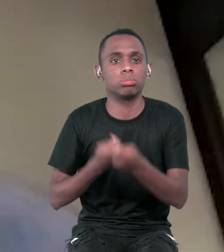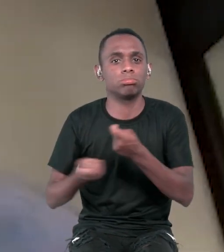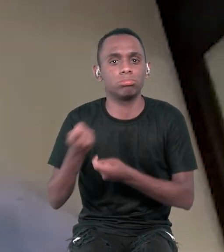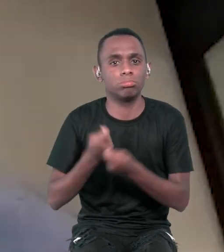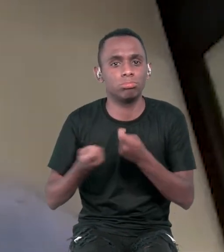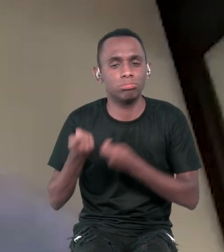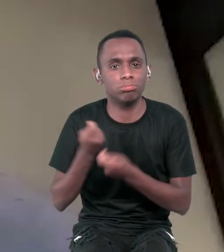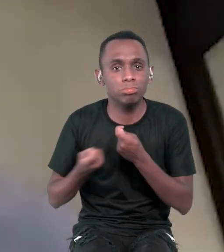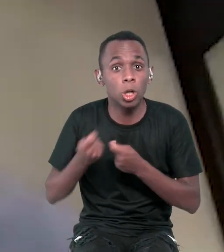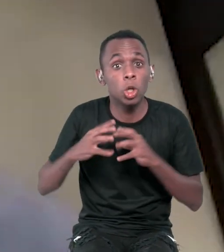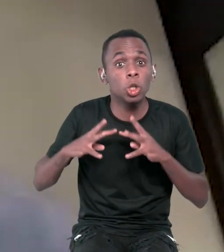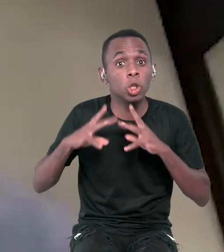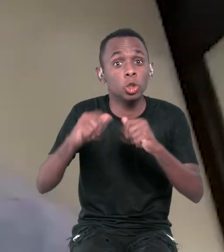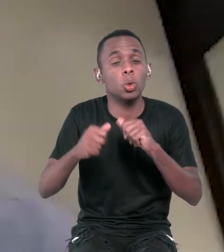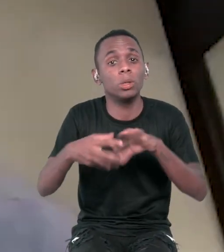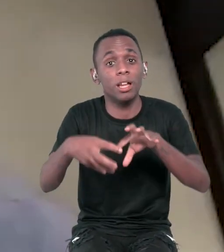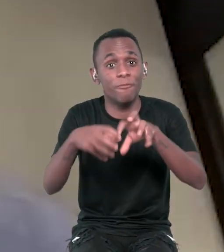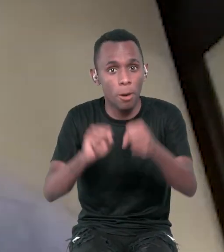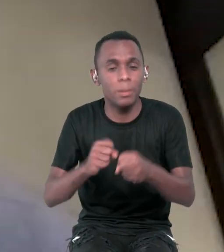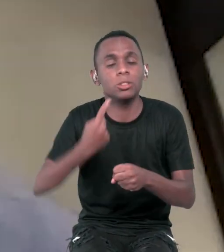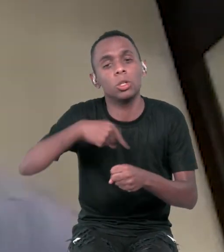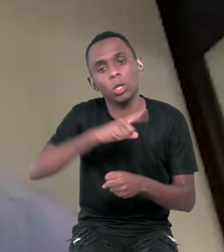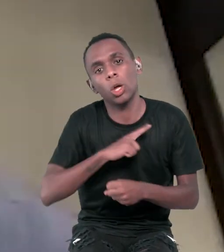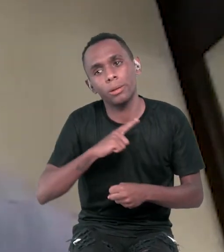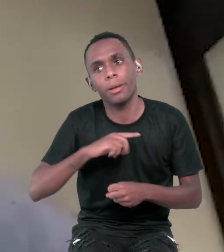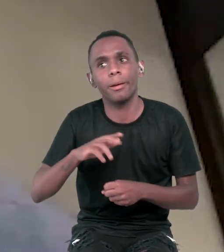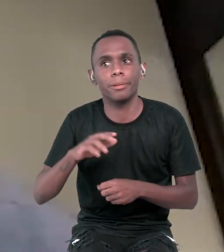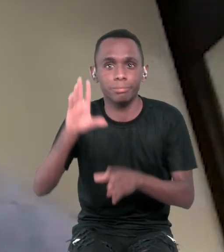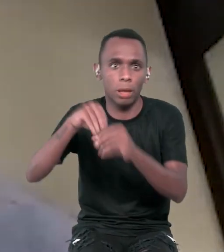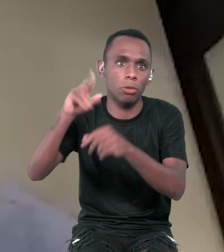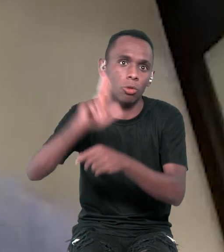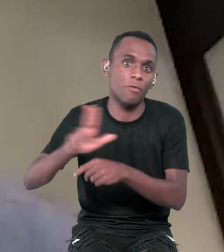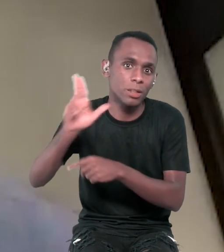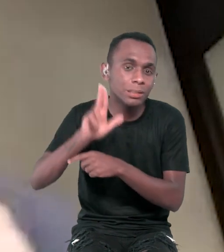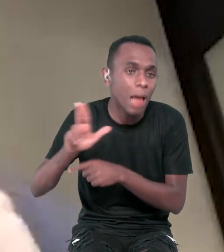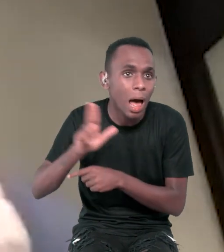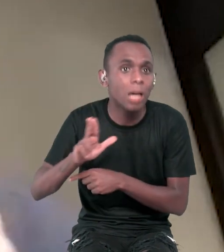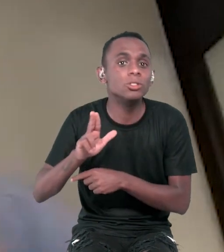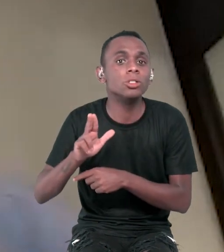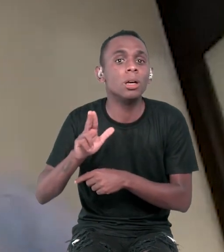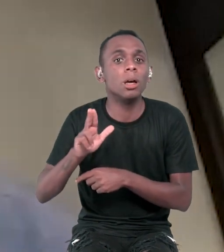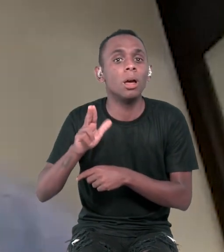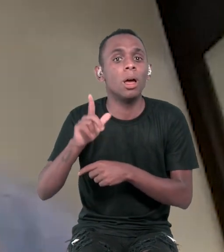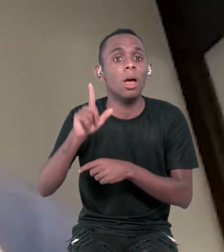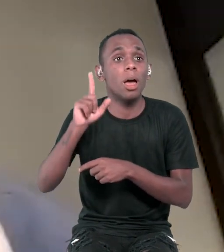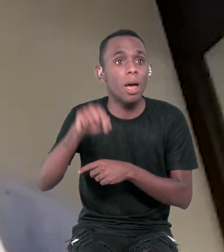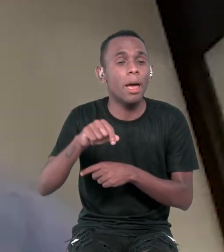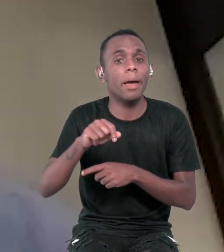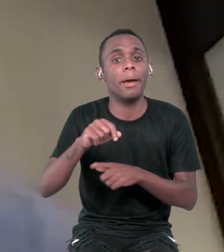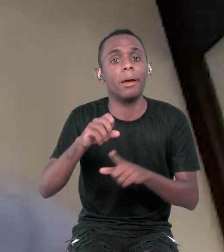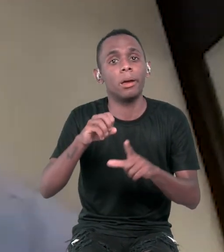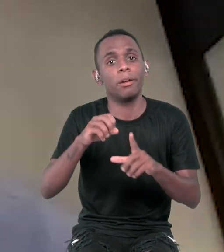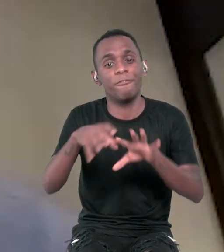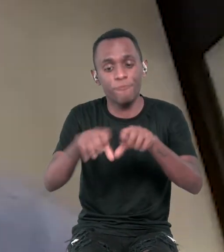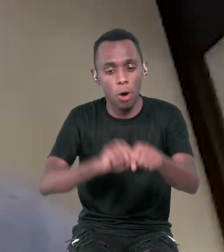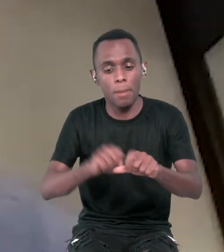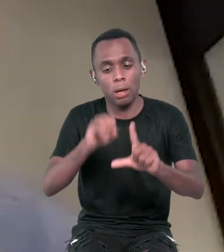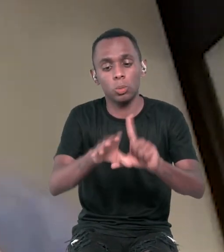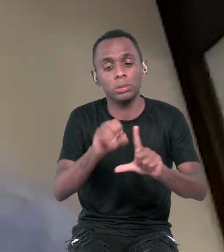mercantilizou. E toda a formação que nós temos nas nossas universidades é para